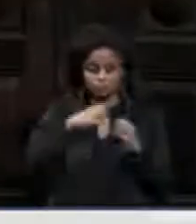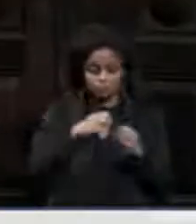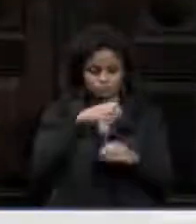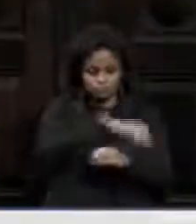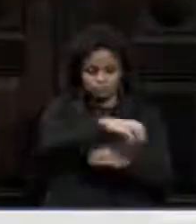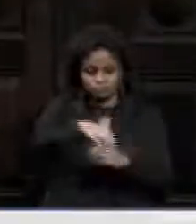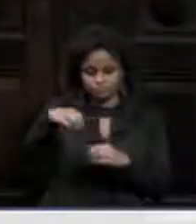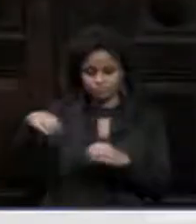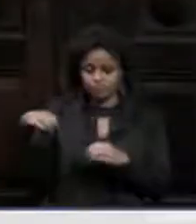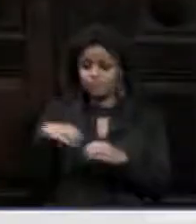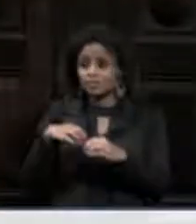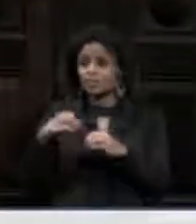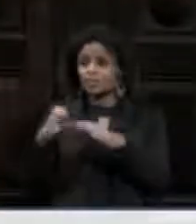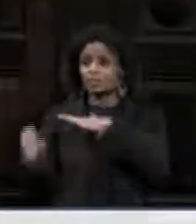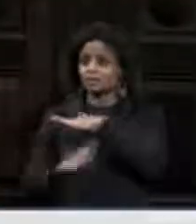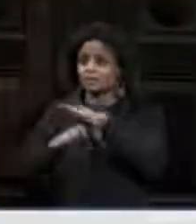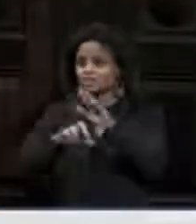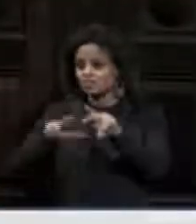a moradia